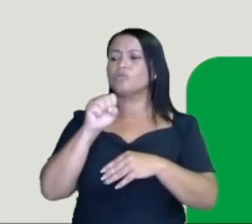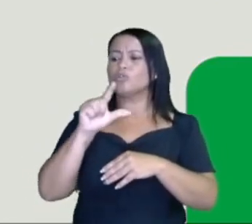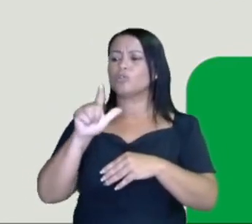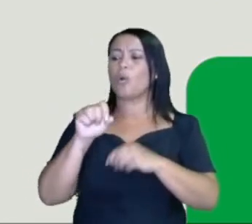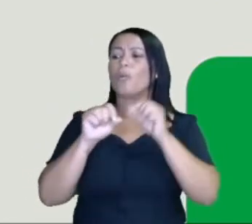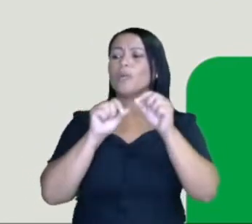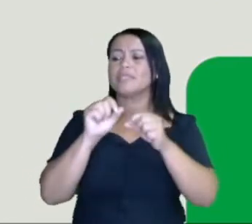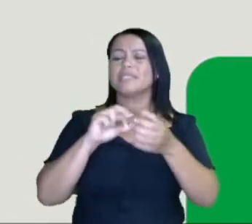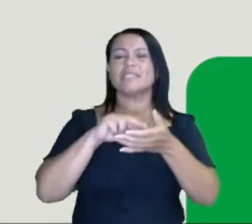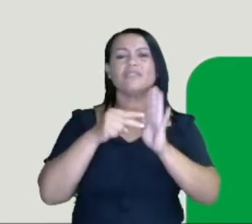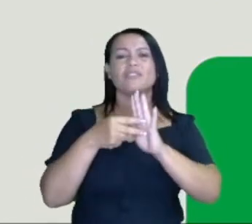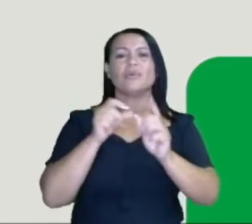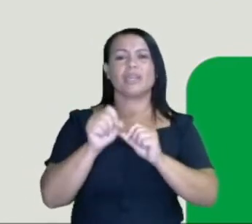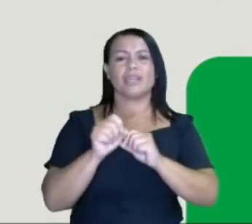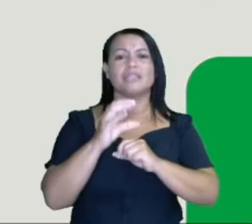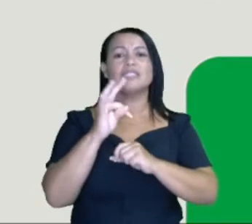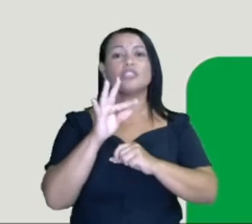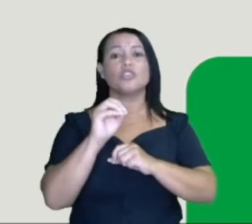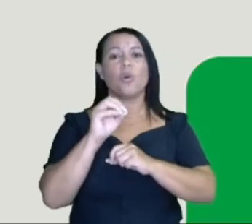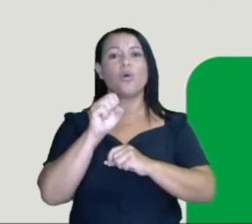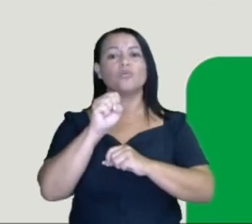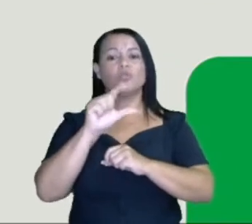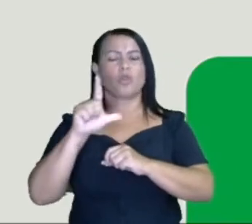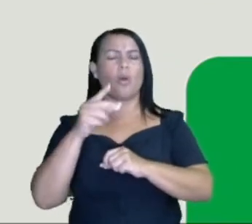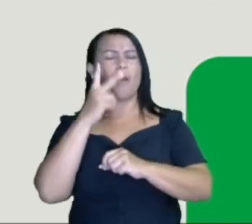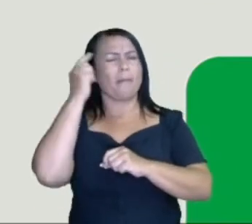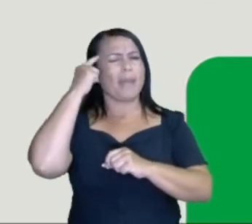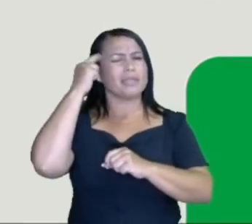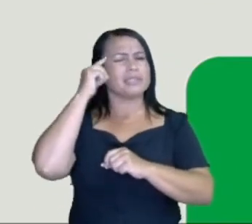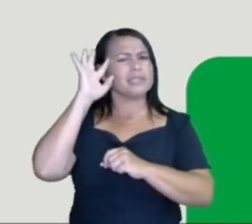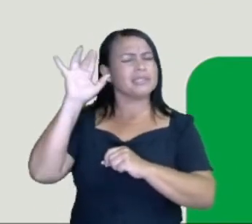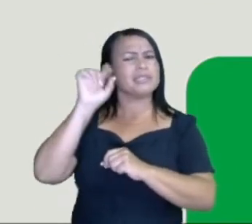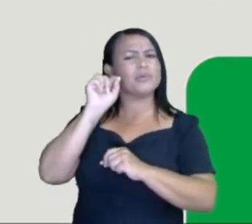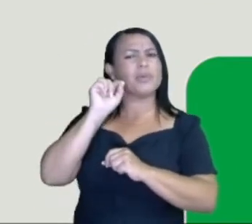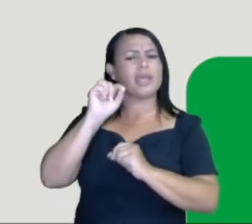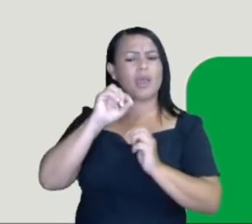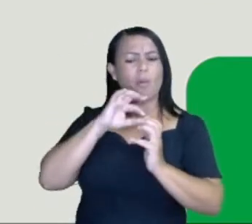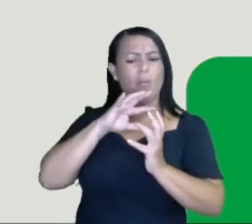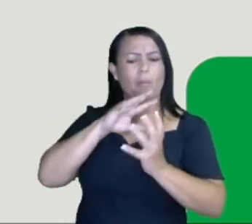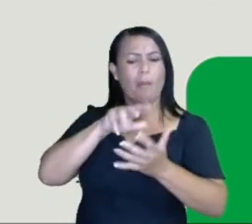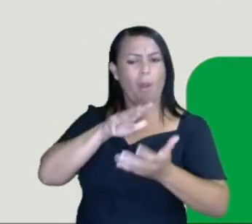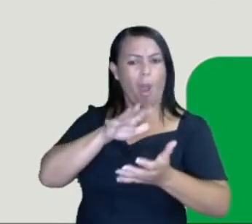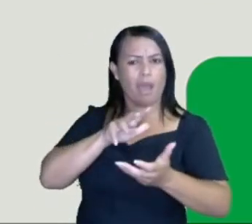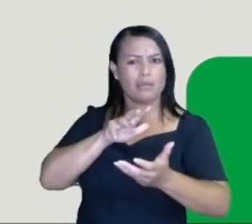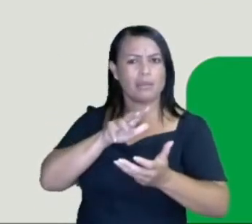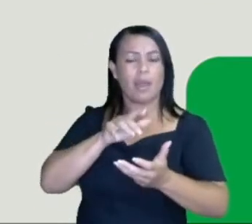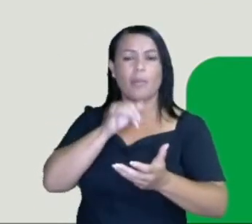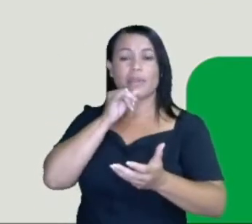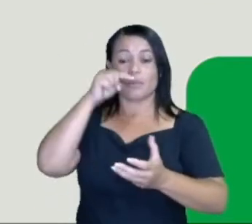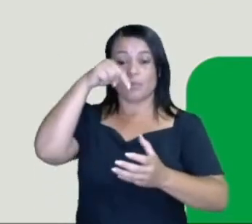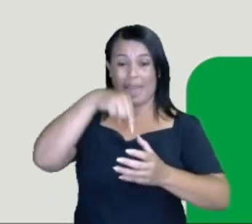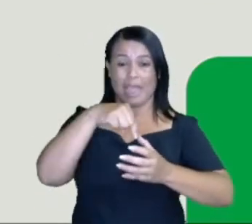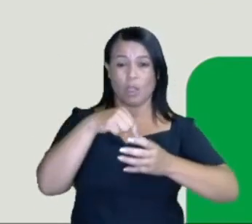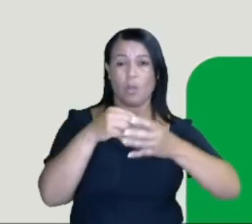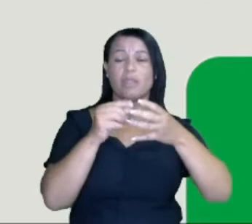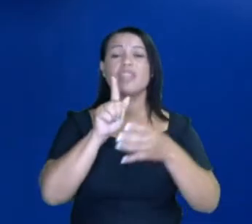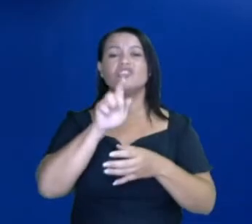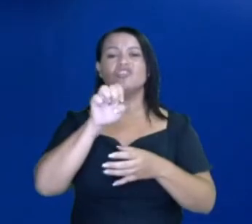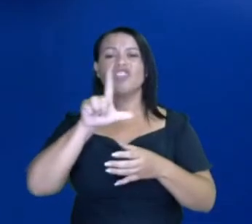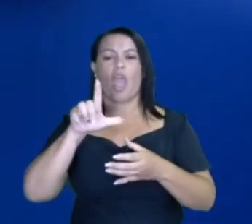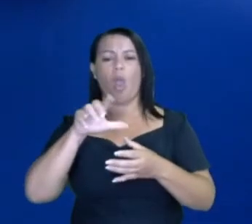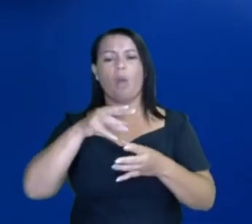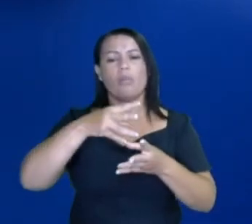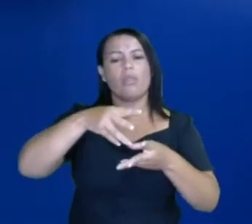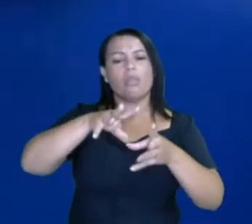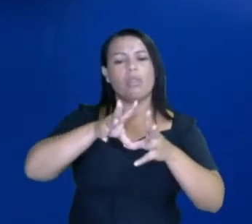nutrientes. Então imagina uma bola de futebol, que ao invés de ficar cheia de ar, ficaria cheia de gel, e